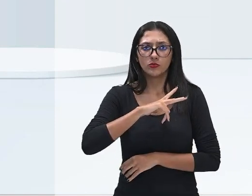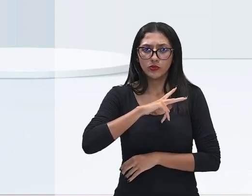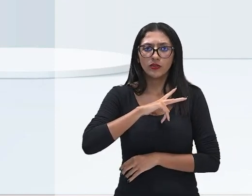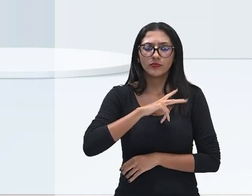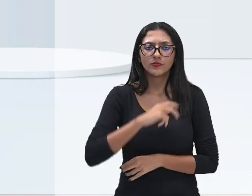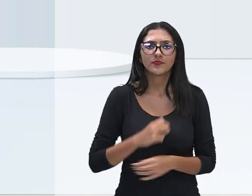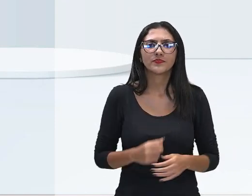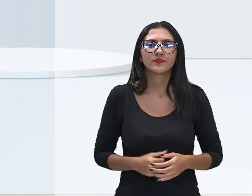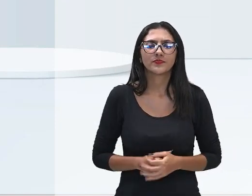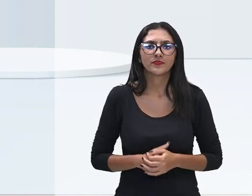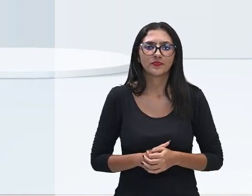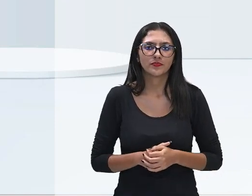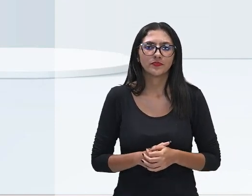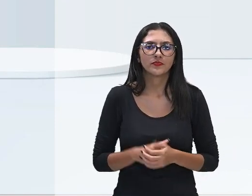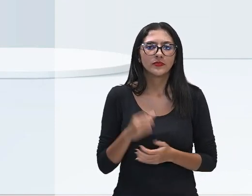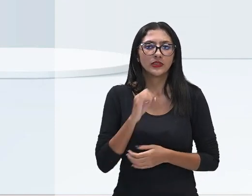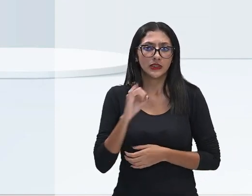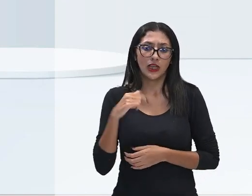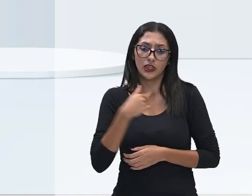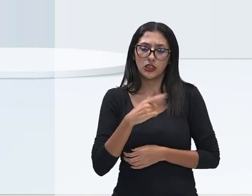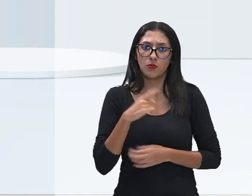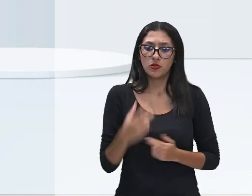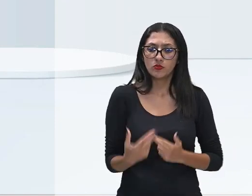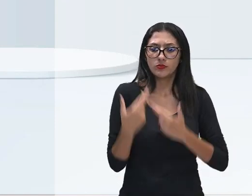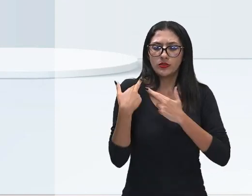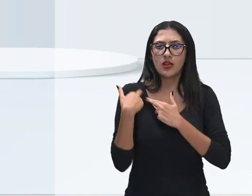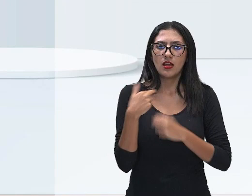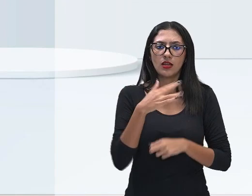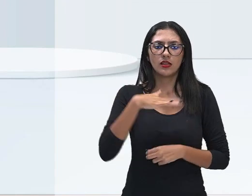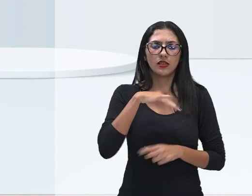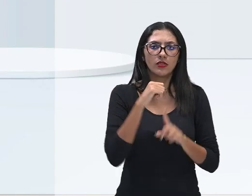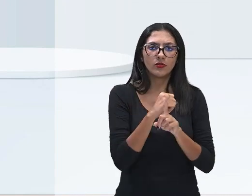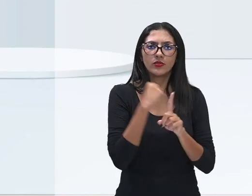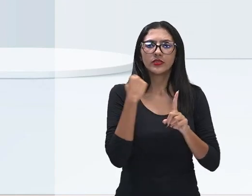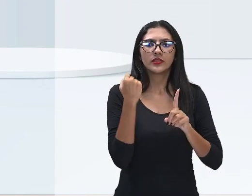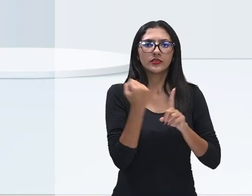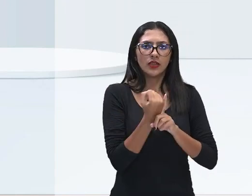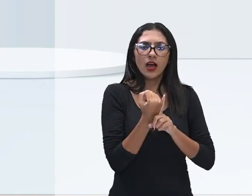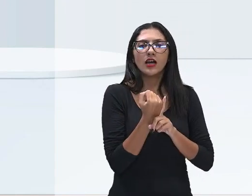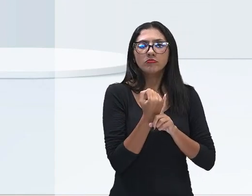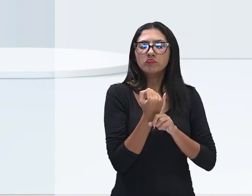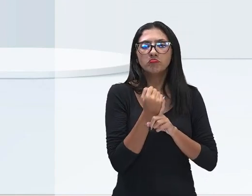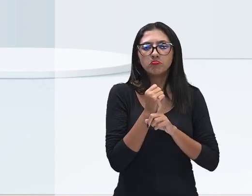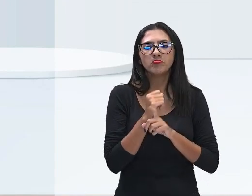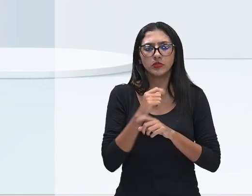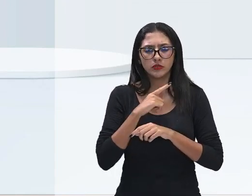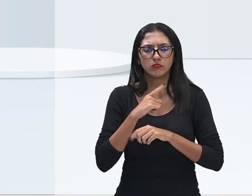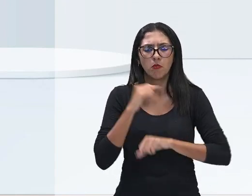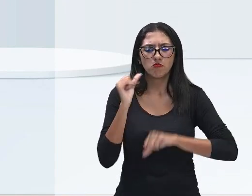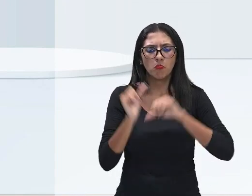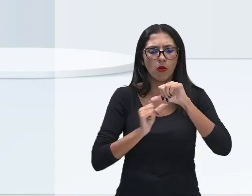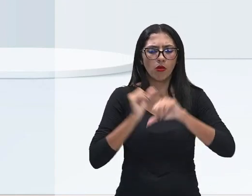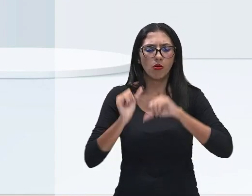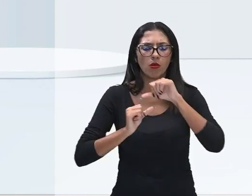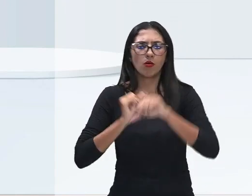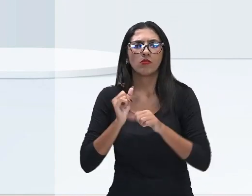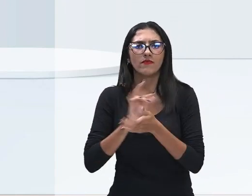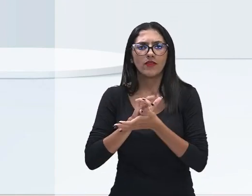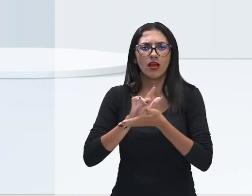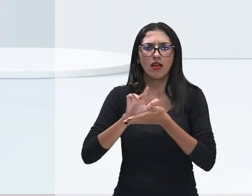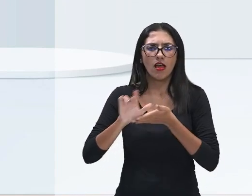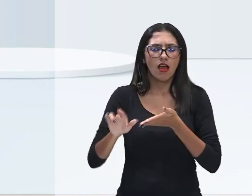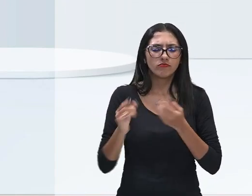enquanto desempenhamos nosso papel na sociedade, tá? Ao abraçarmos as mudanças e os desafios